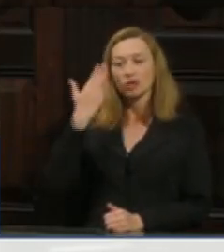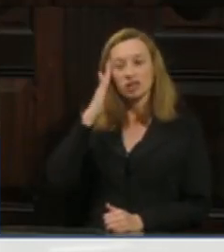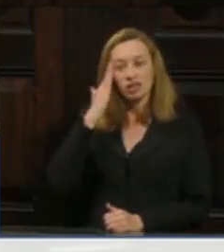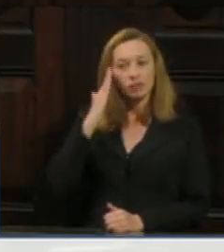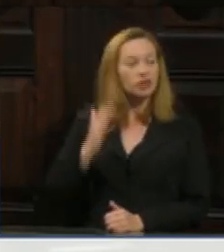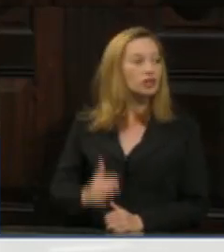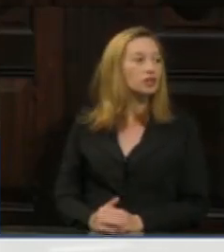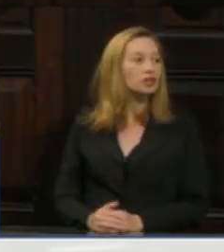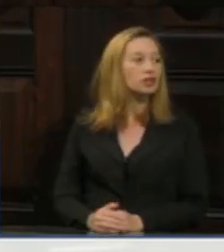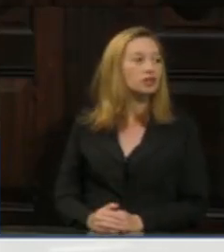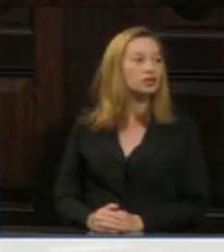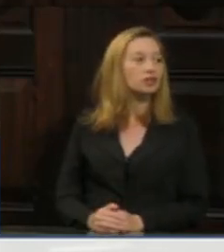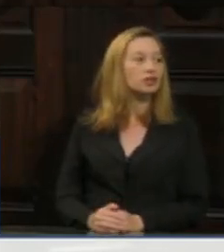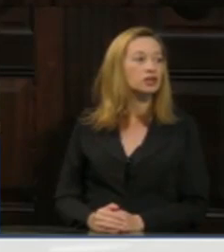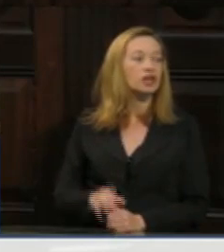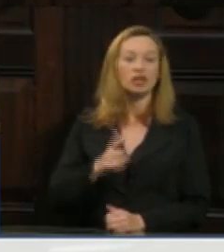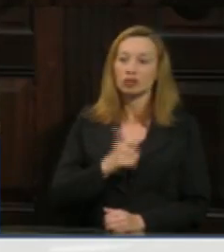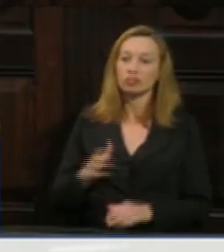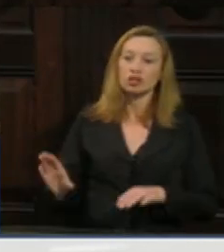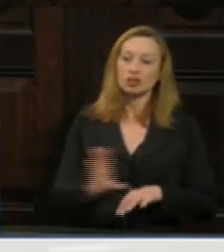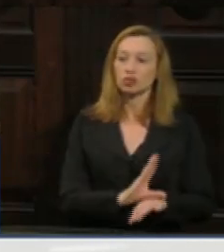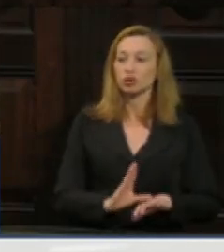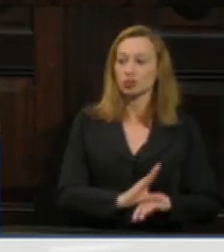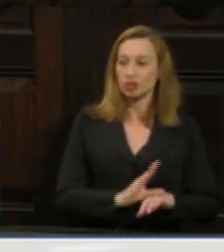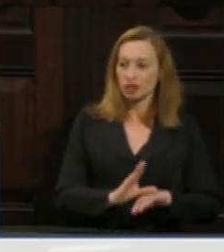intensificar a divulgação.